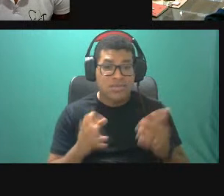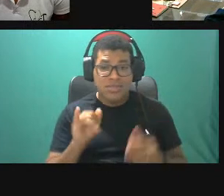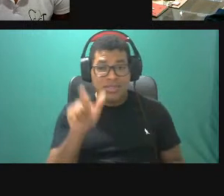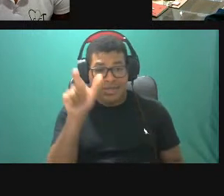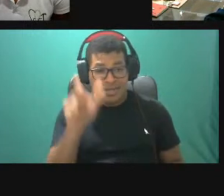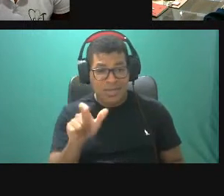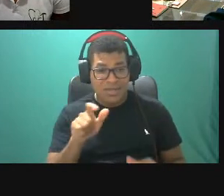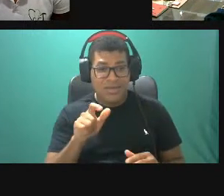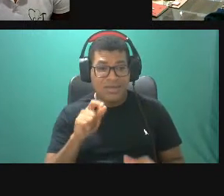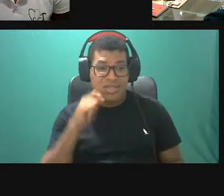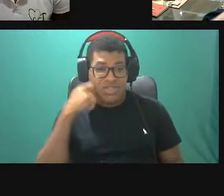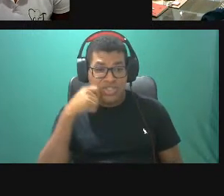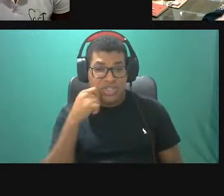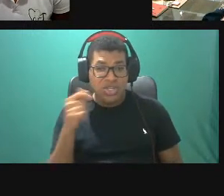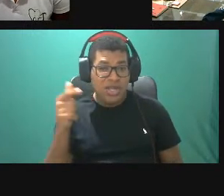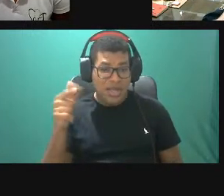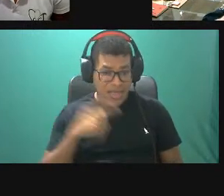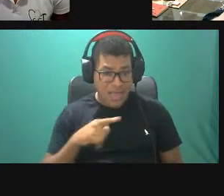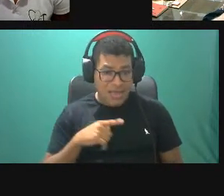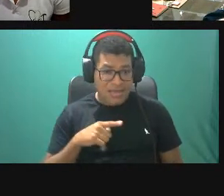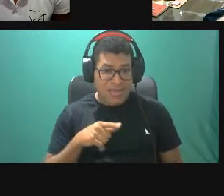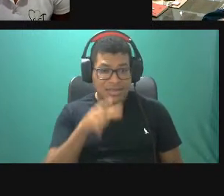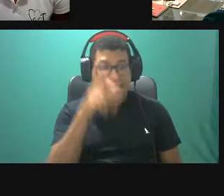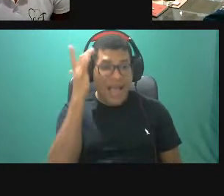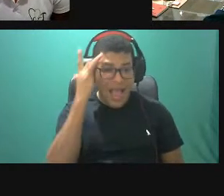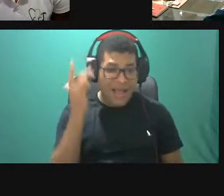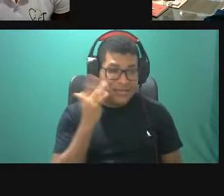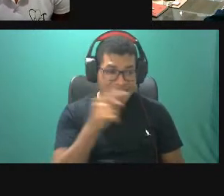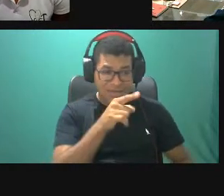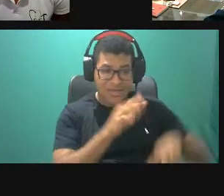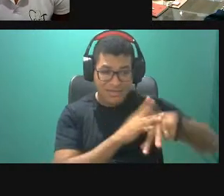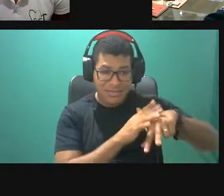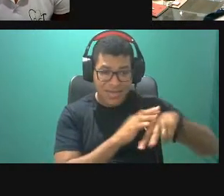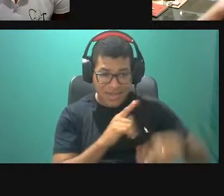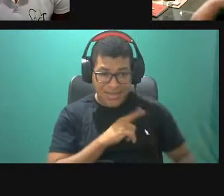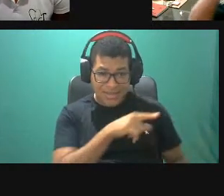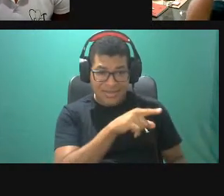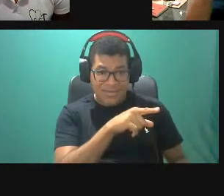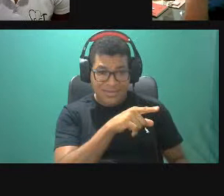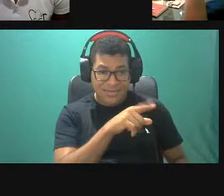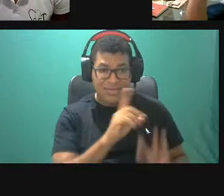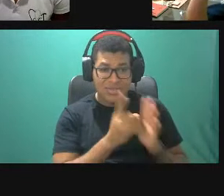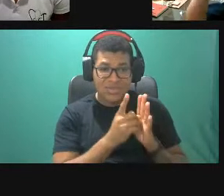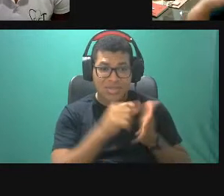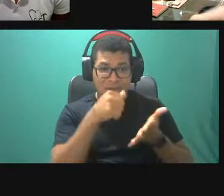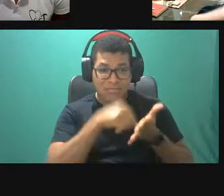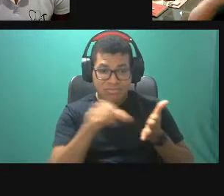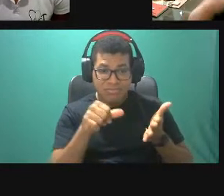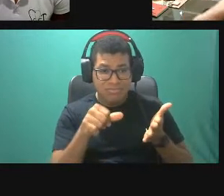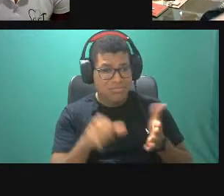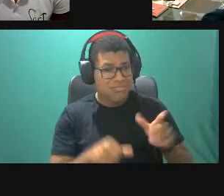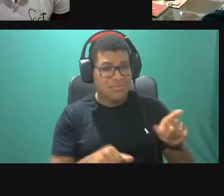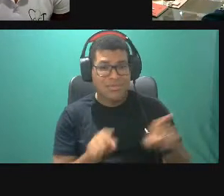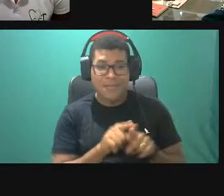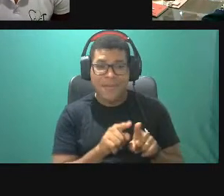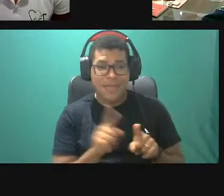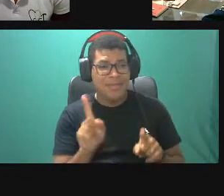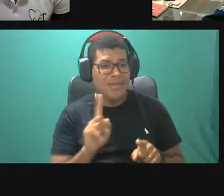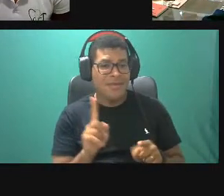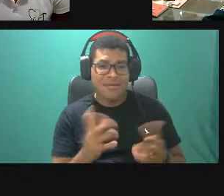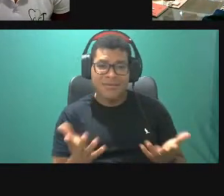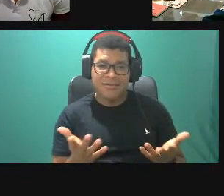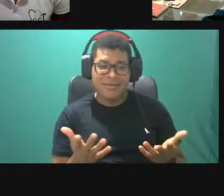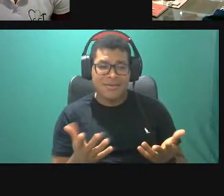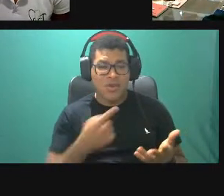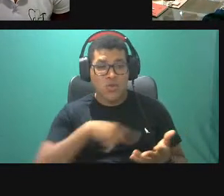tem, você acha que o seu paciente vai ter a certificação digital? Não vai. Então, a gente está muito longe de chegar nesse nível de